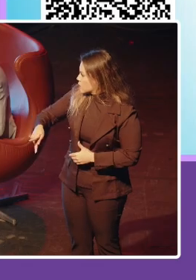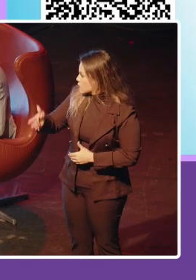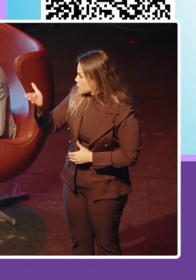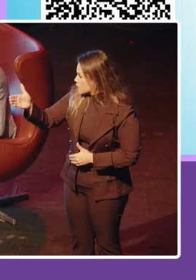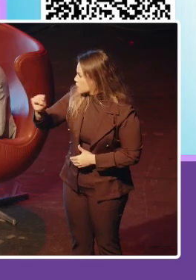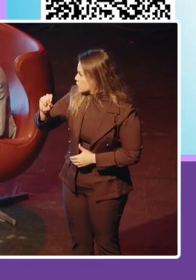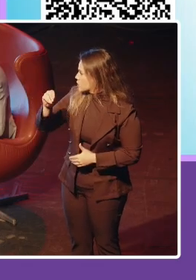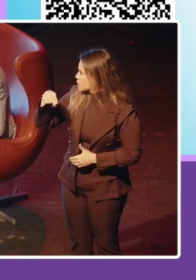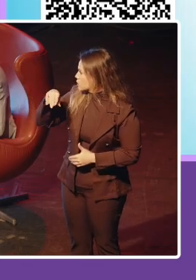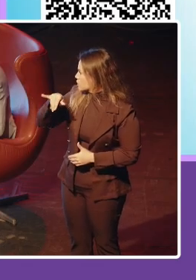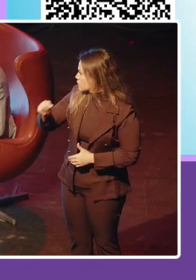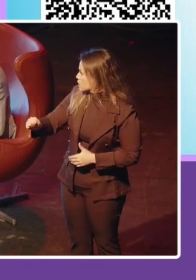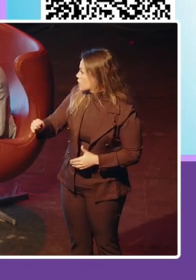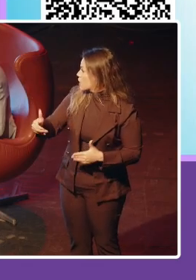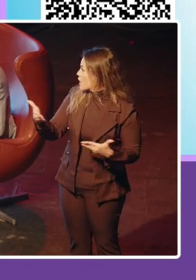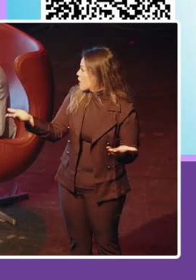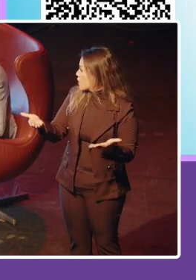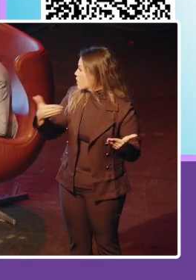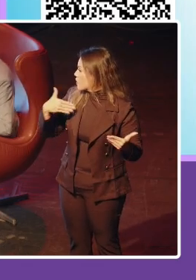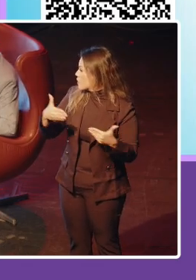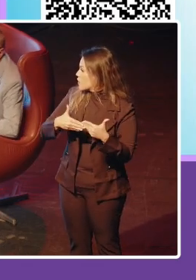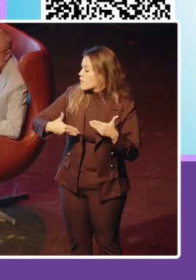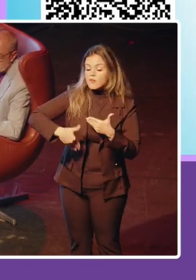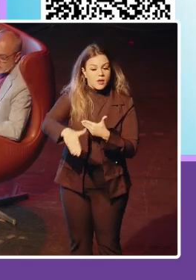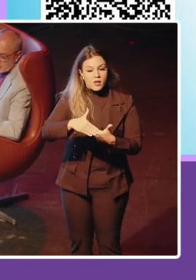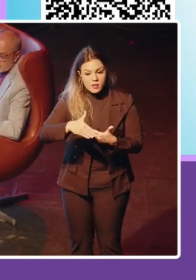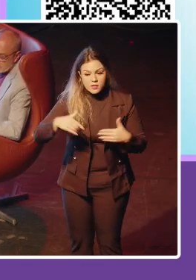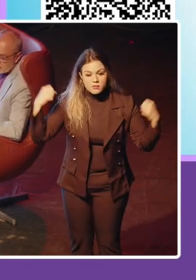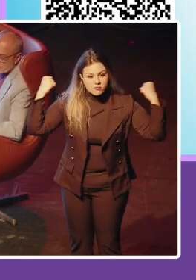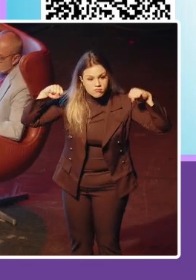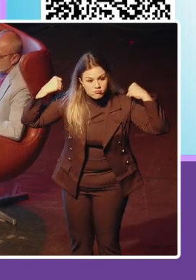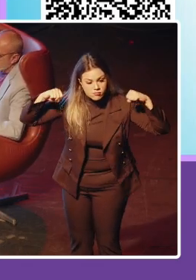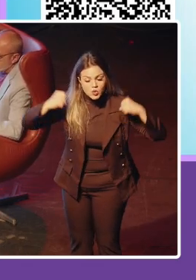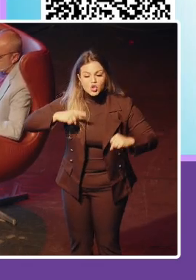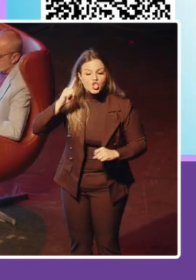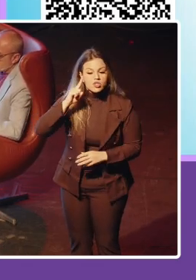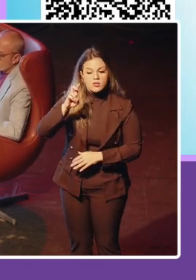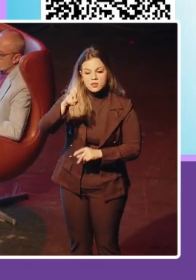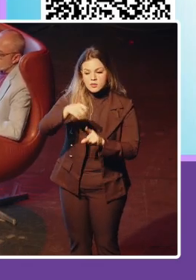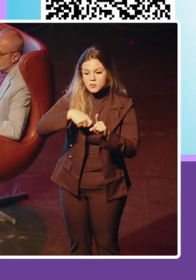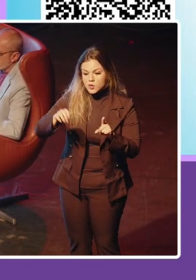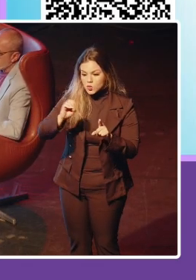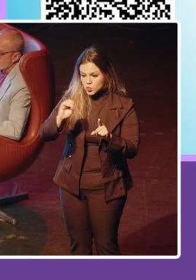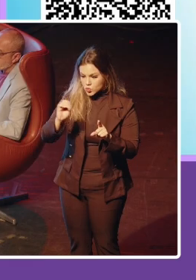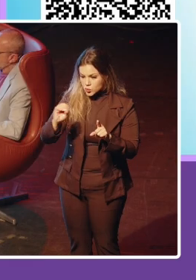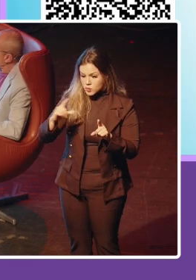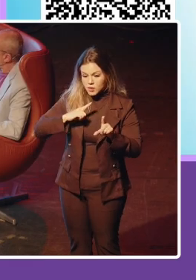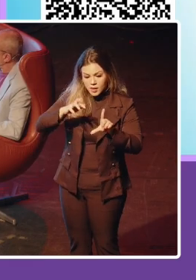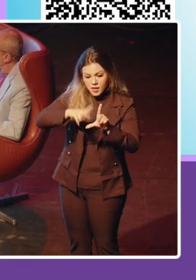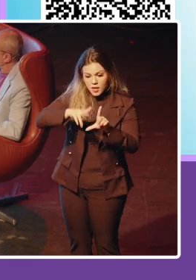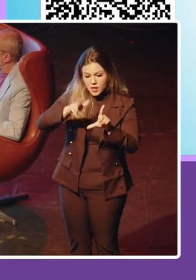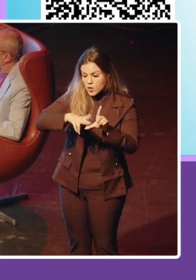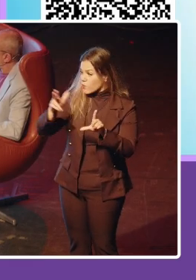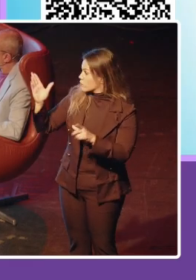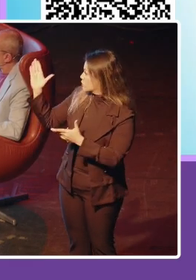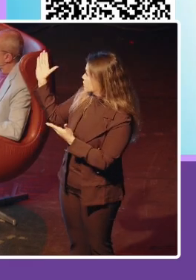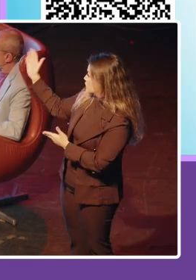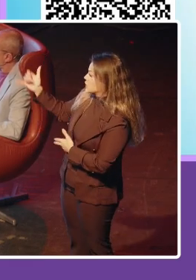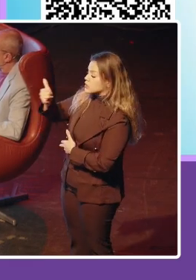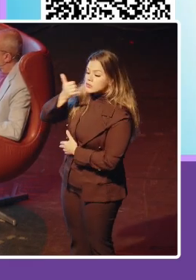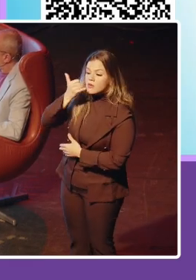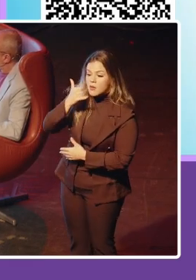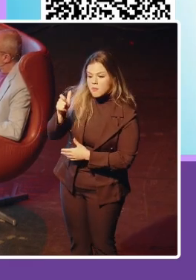a gente. Queria convidar vocês para fazer atividade física. No dia 5 de outubro, aqui tem um QR Code, se puderem apontar seu celular e